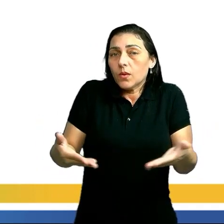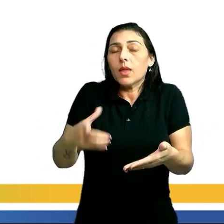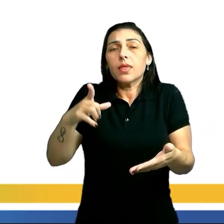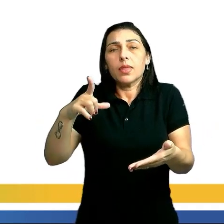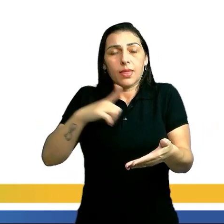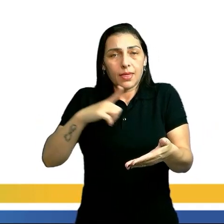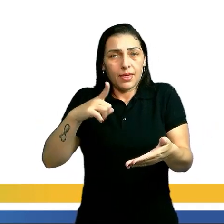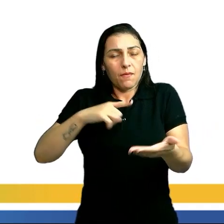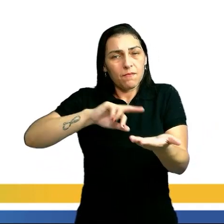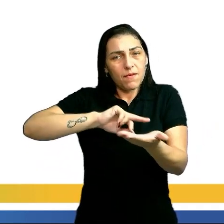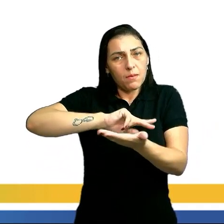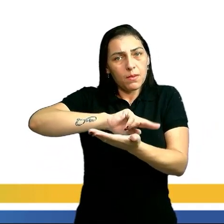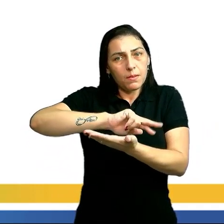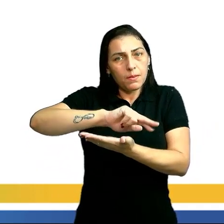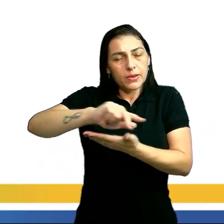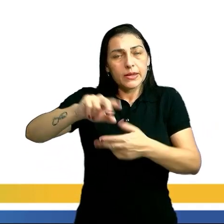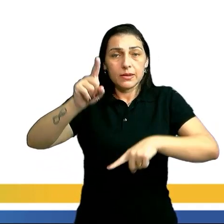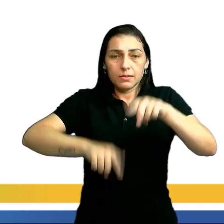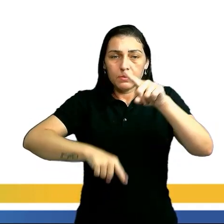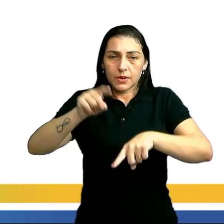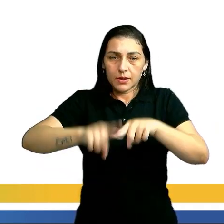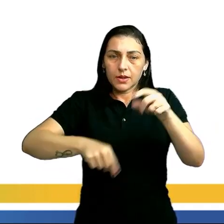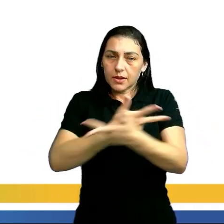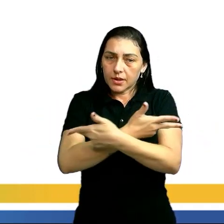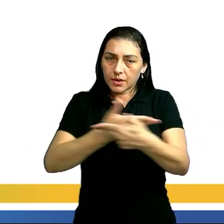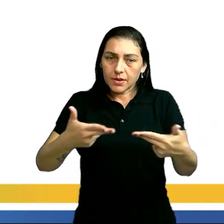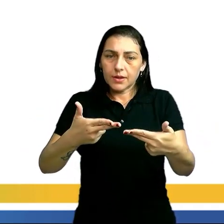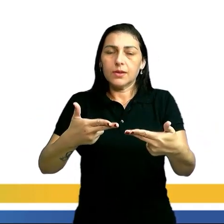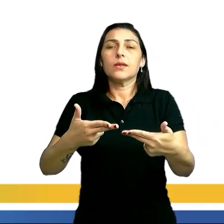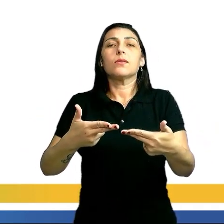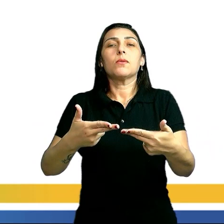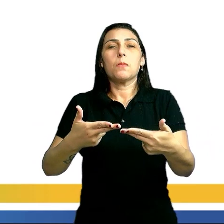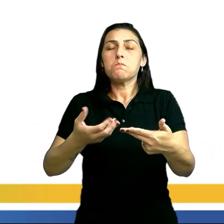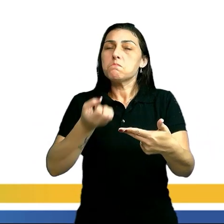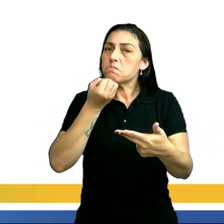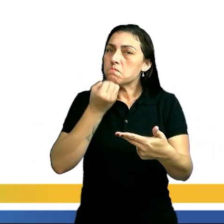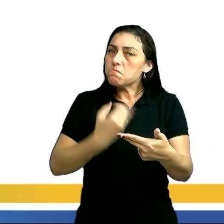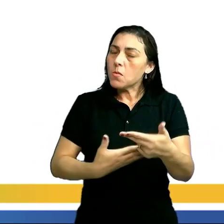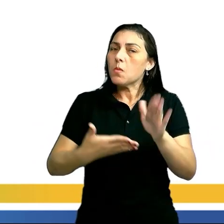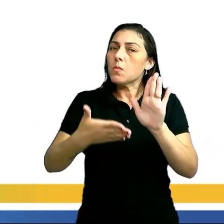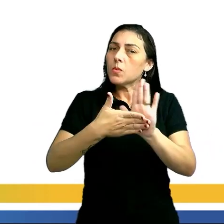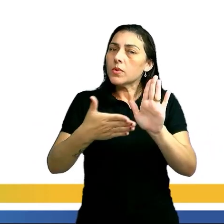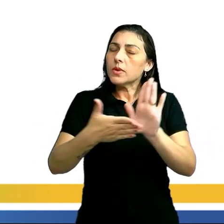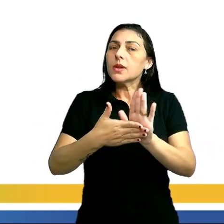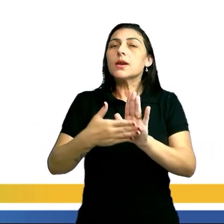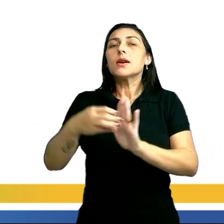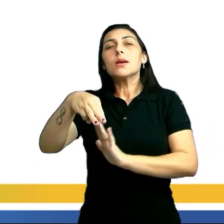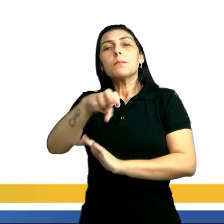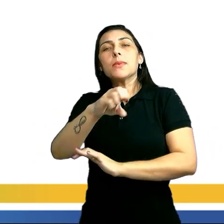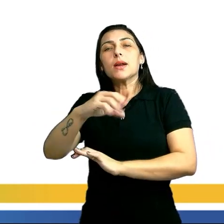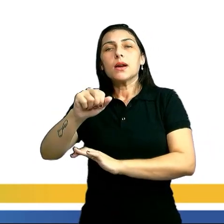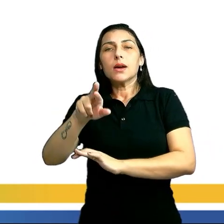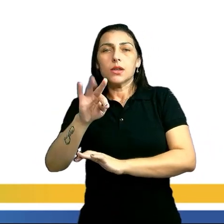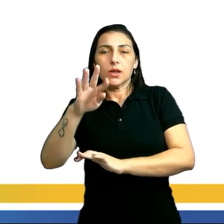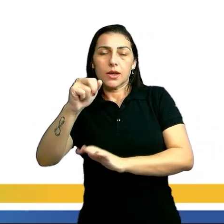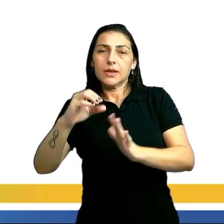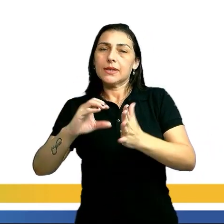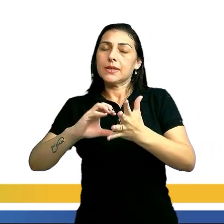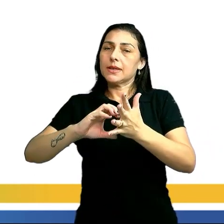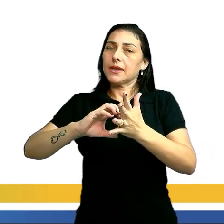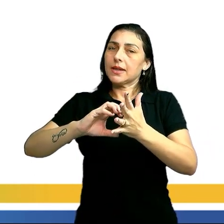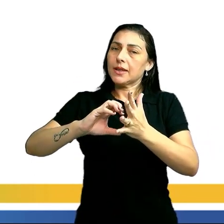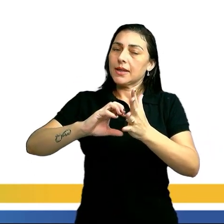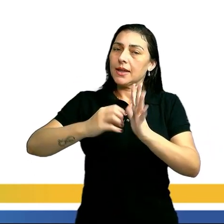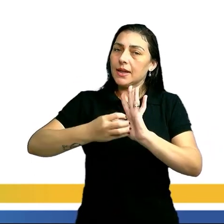uma enorme variedade desses materiais, com excelentes propriedades mecânicas, térmicas,